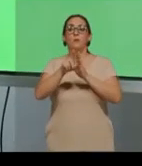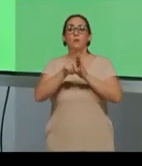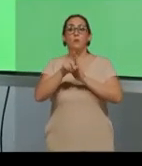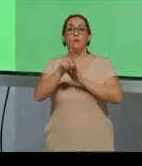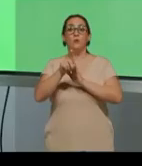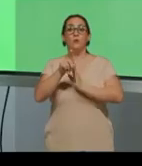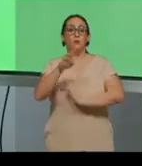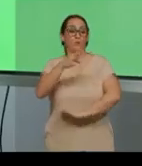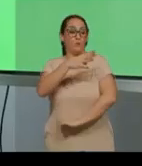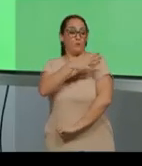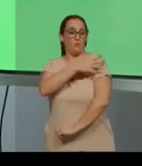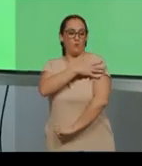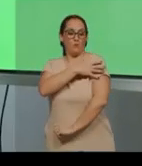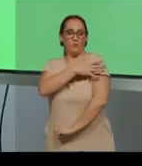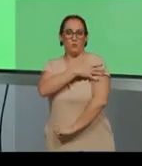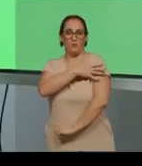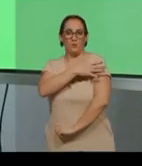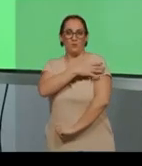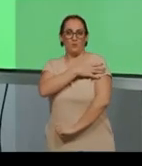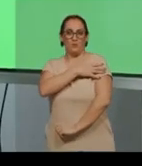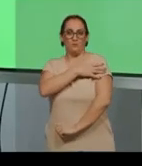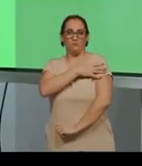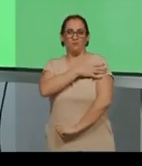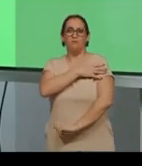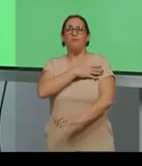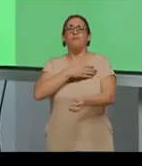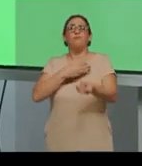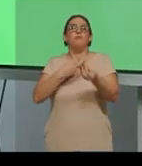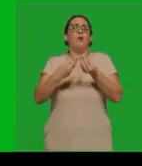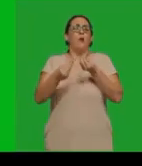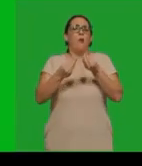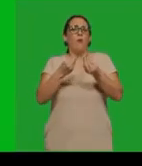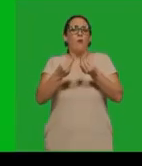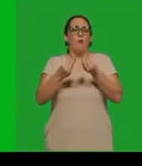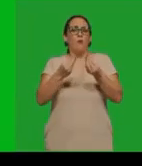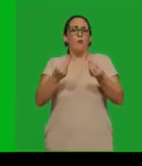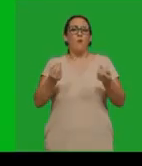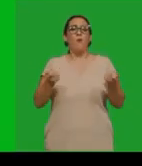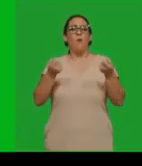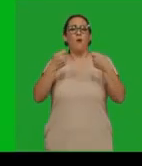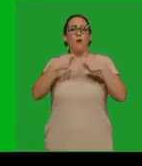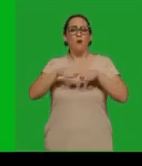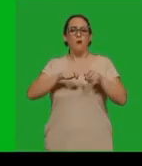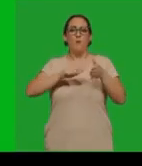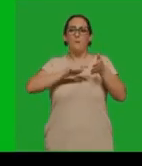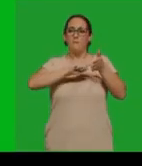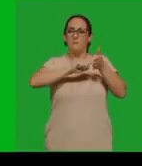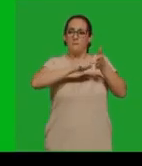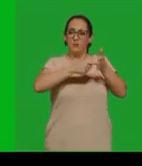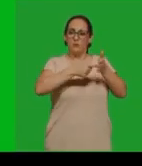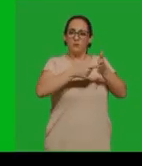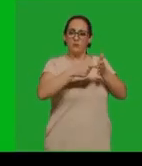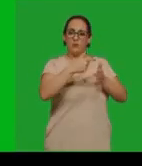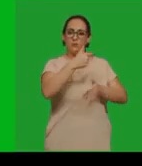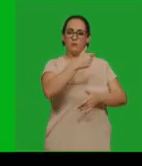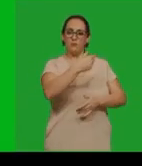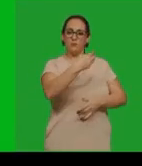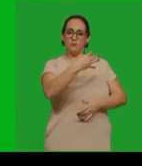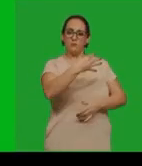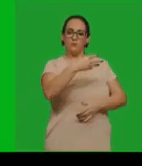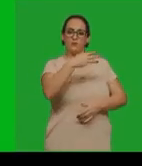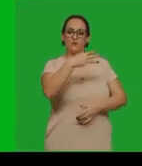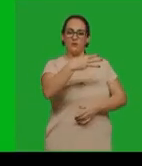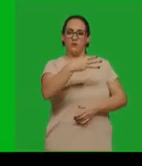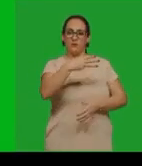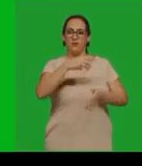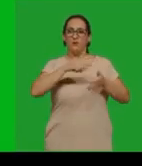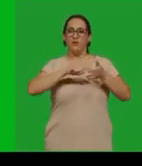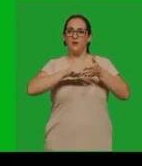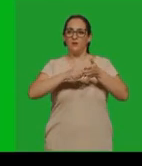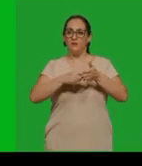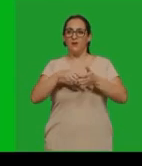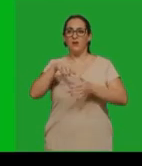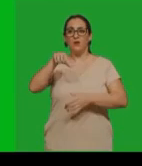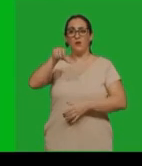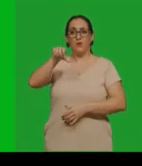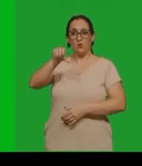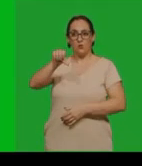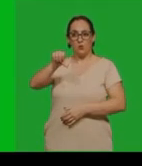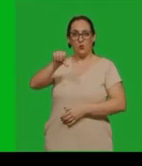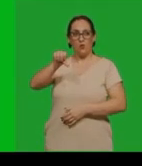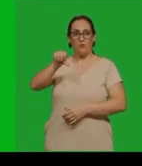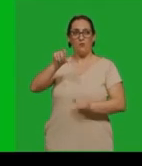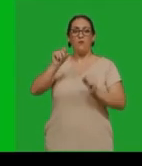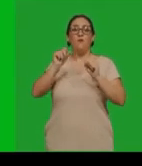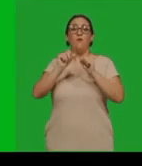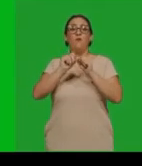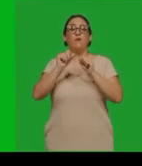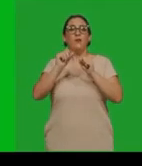de quarto ano. Professora Silvana, como posso multiplicar 243 vezes 9 através